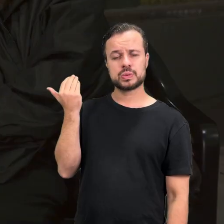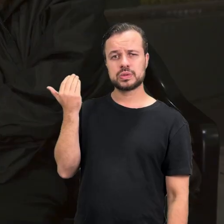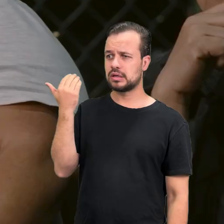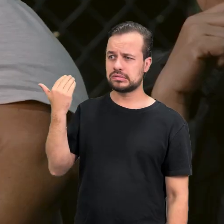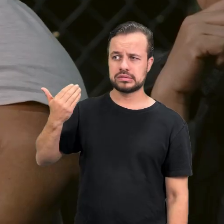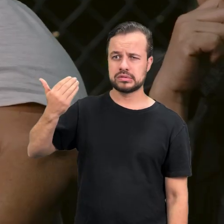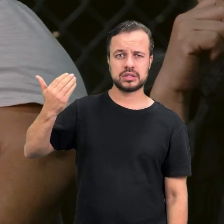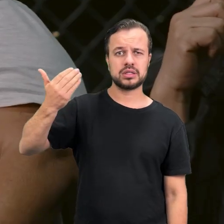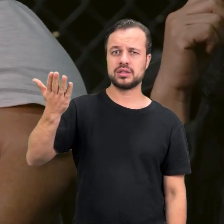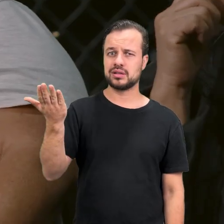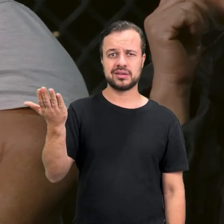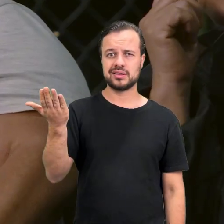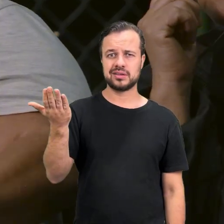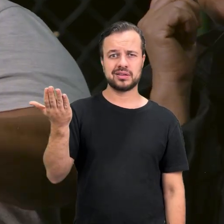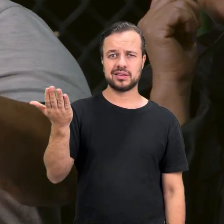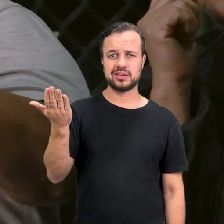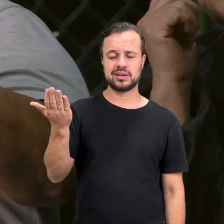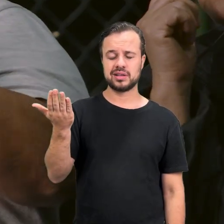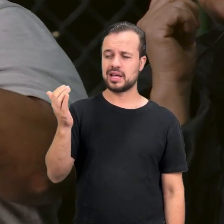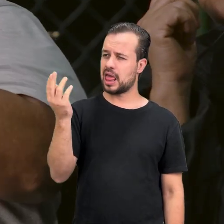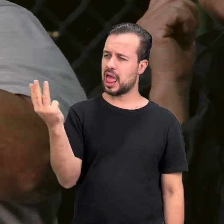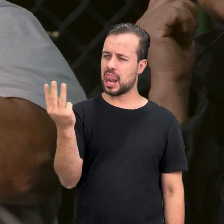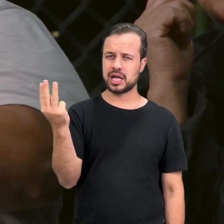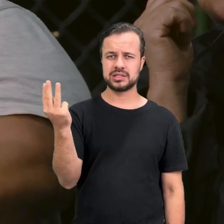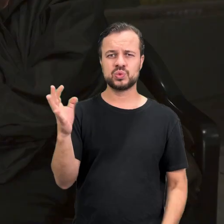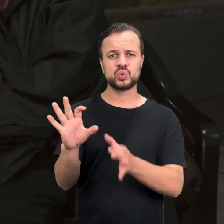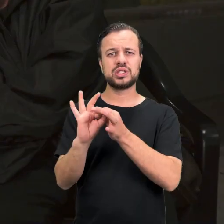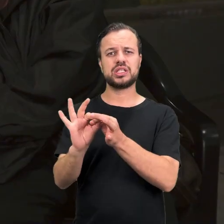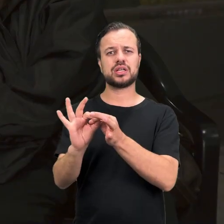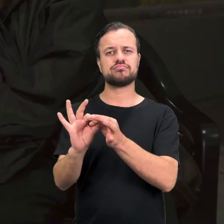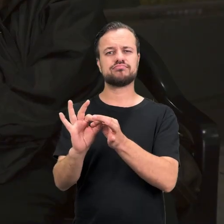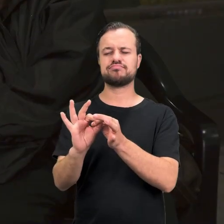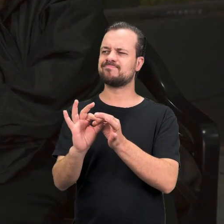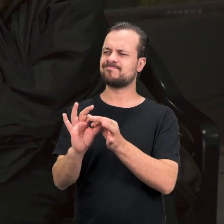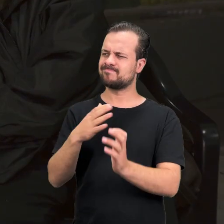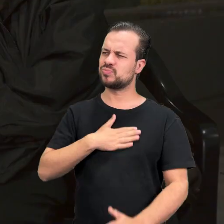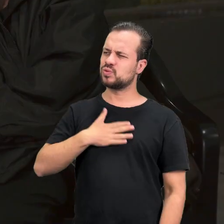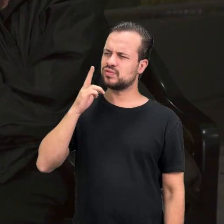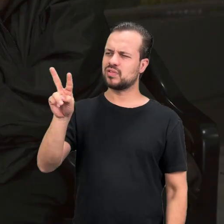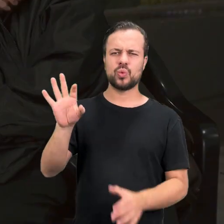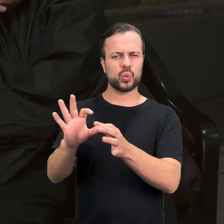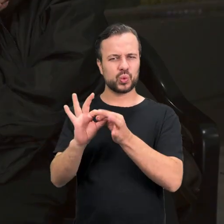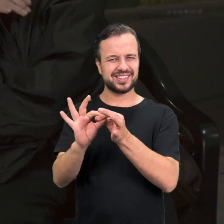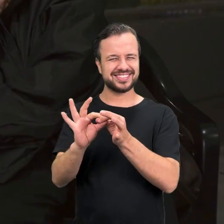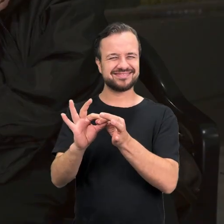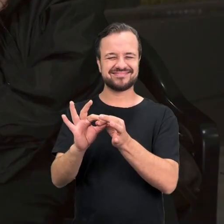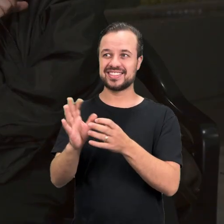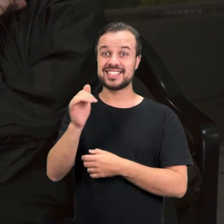as meninas, assim, eu falo mais elas são unidas. Eu gosto de ver isso, porque elas são bem unidas, que nem